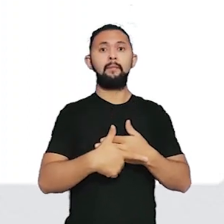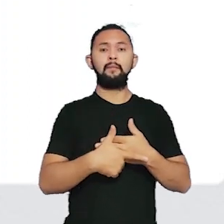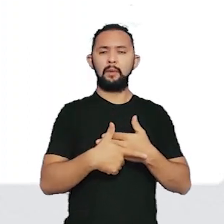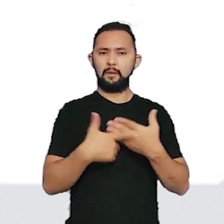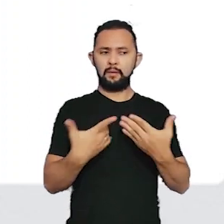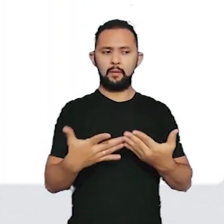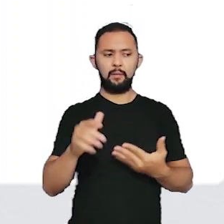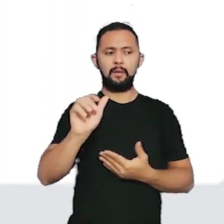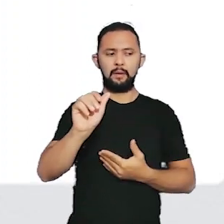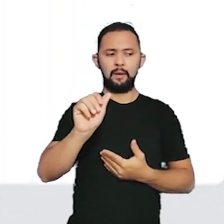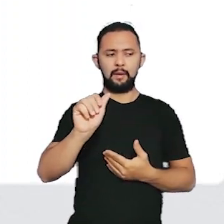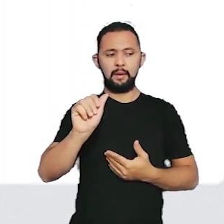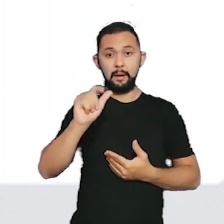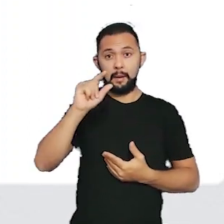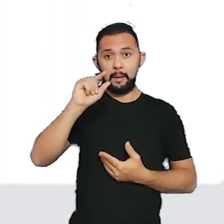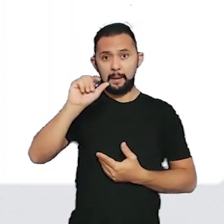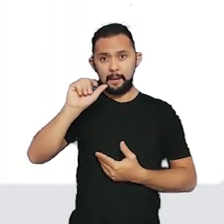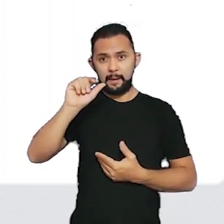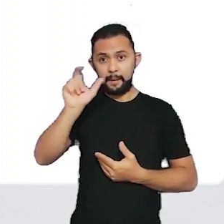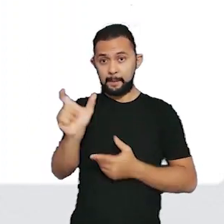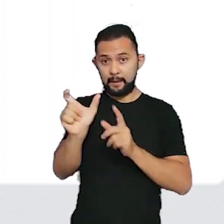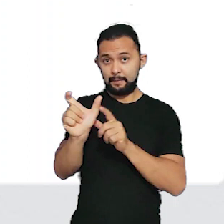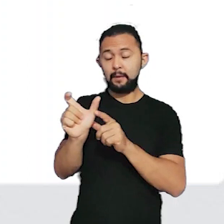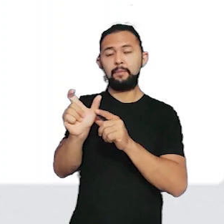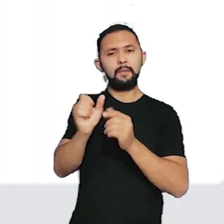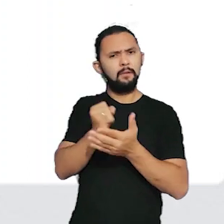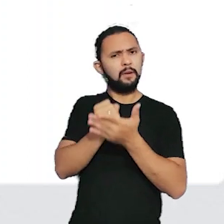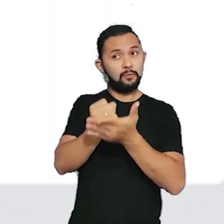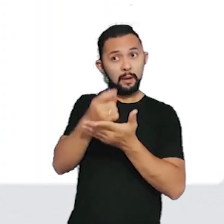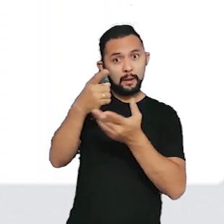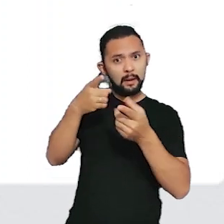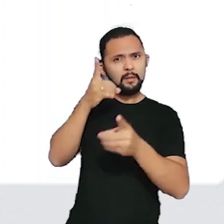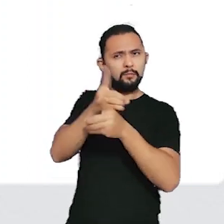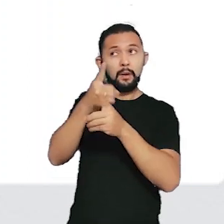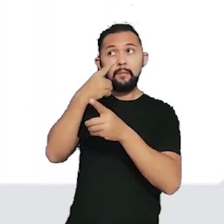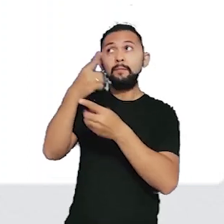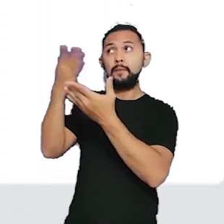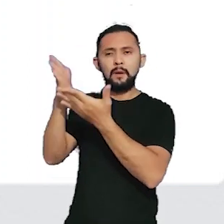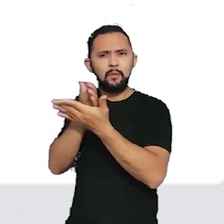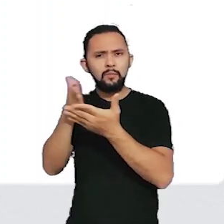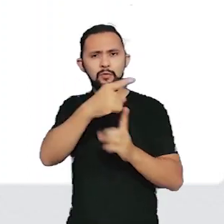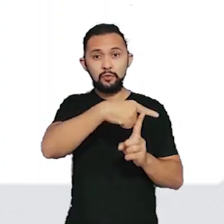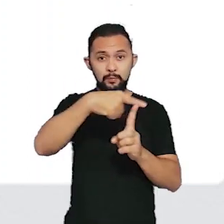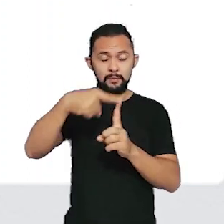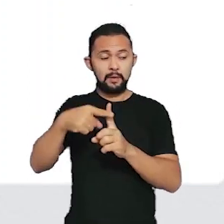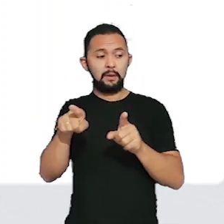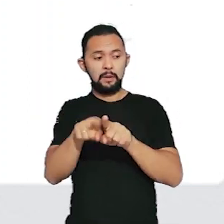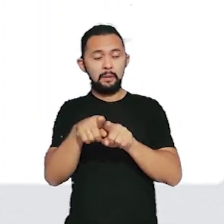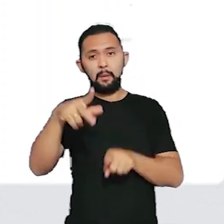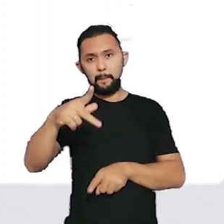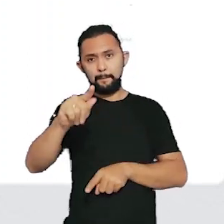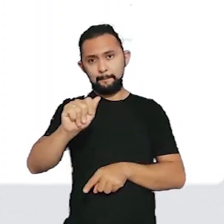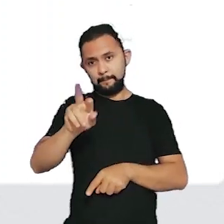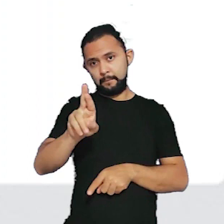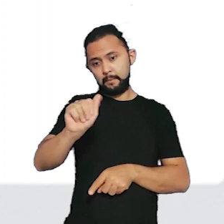o para que e o porquê, tá bom? E ele também vai trazer uma preposição para com um verbo junto do